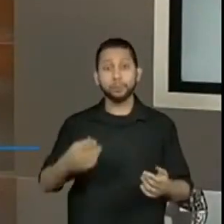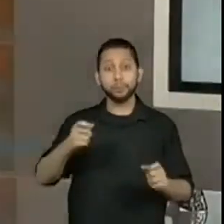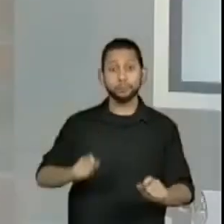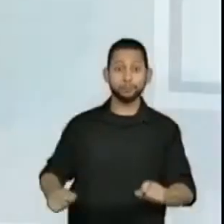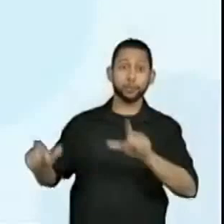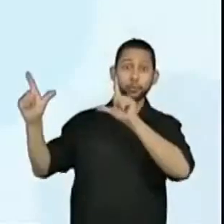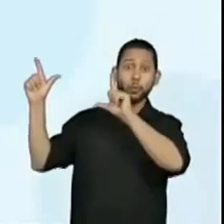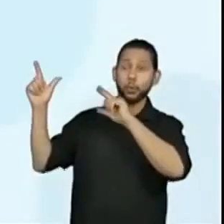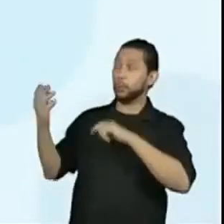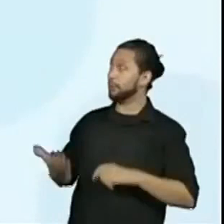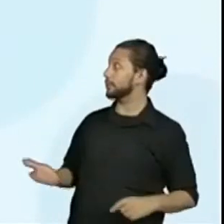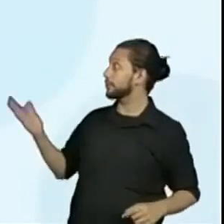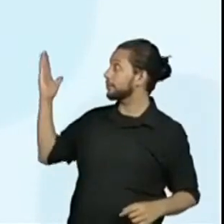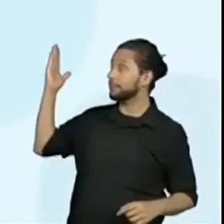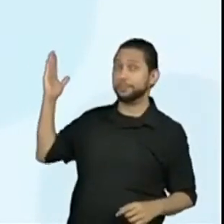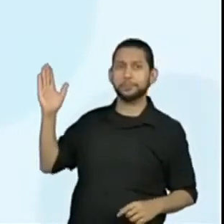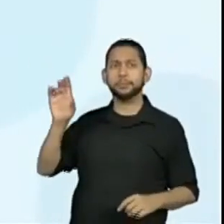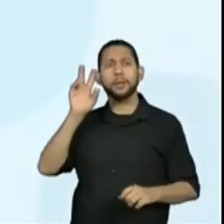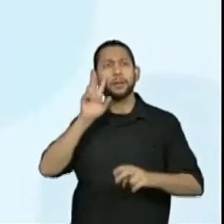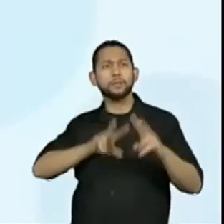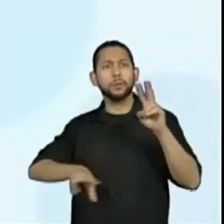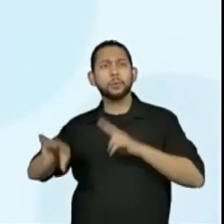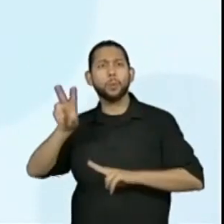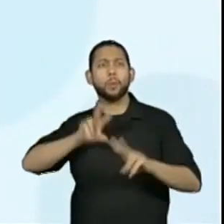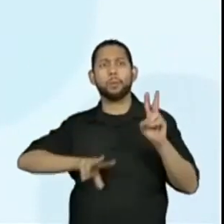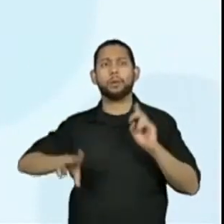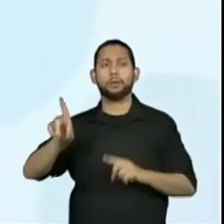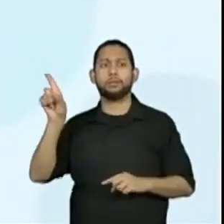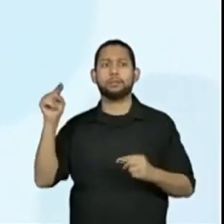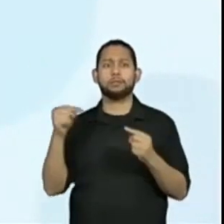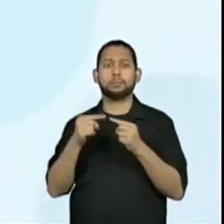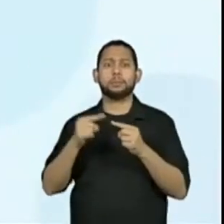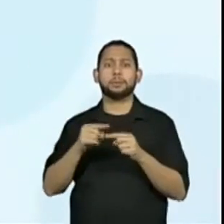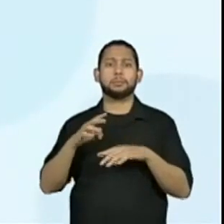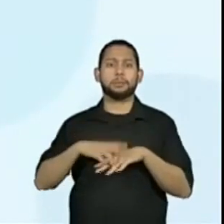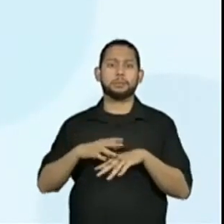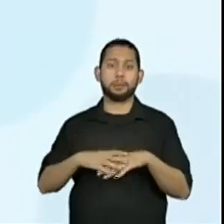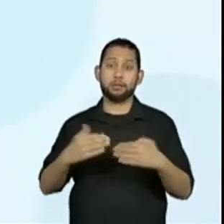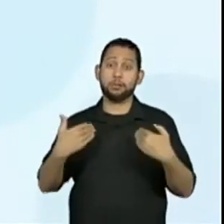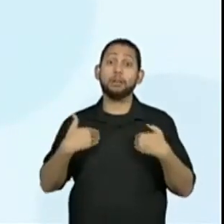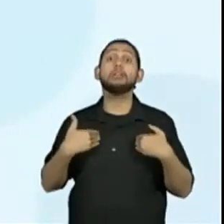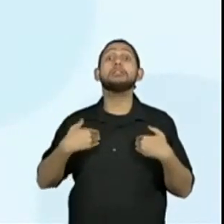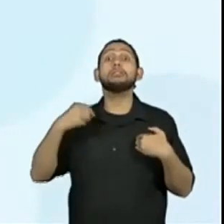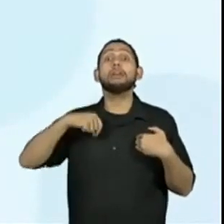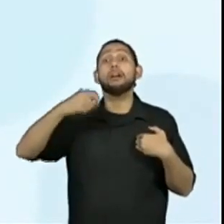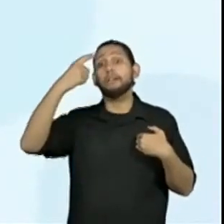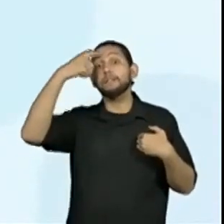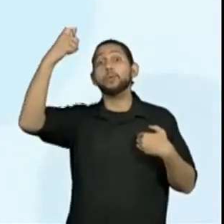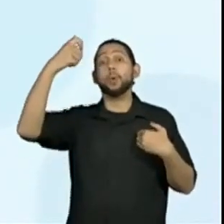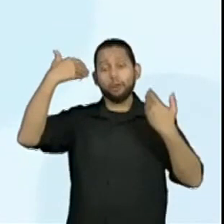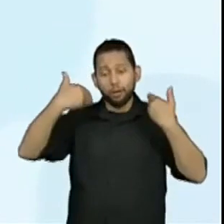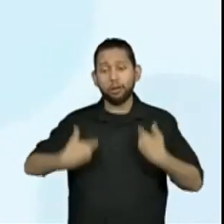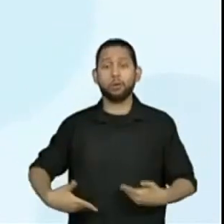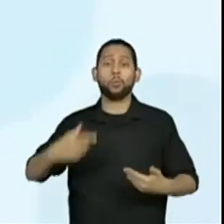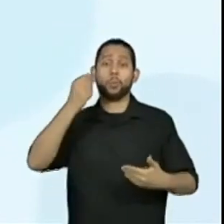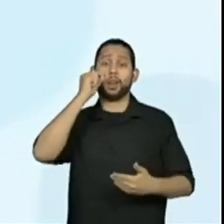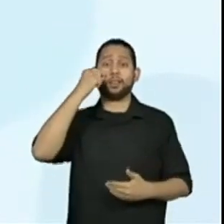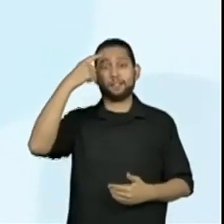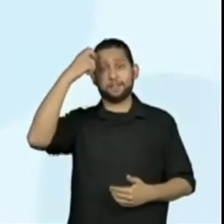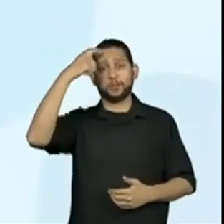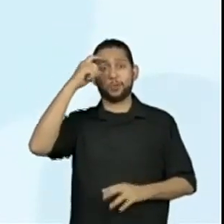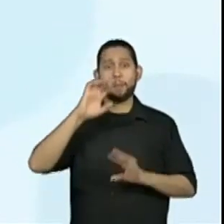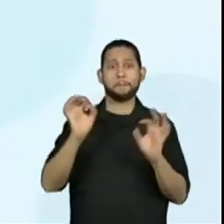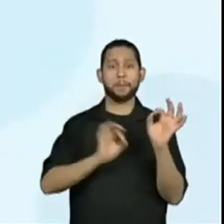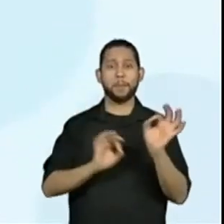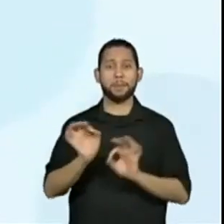telinha. Certo. Vamos lá. Só para vocês visualizarem. Jogo bolado por quem? por esta professora que vos falo. Eu